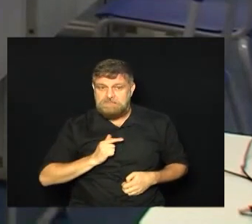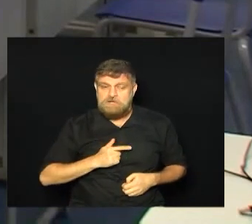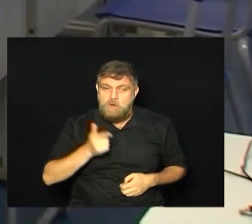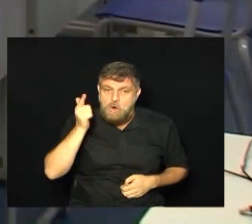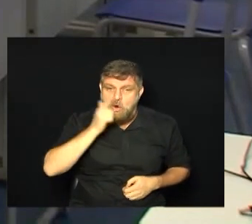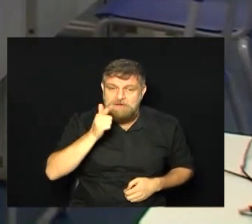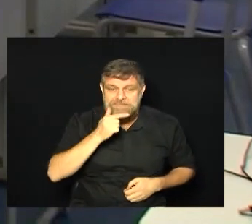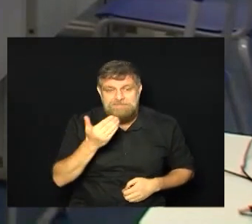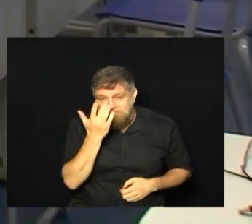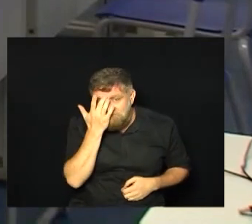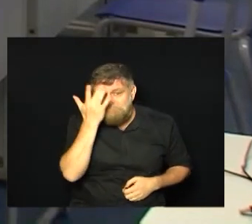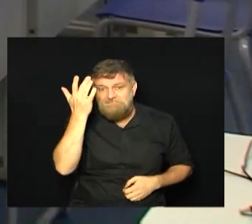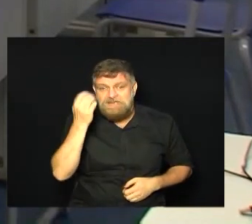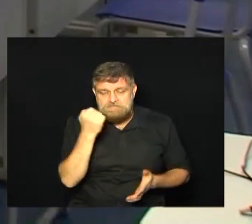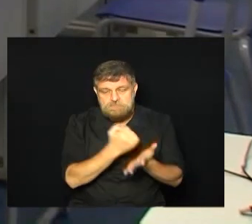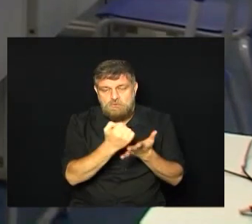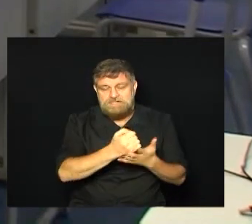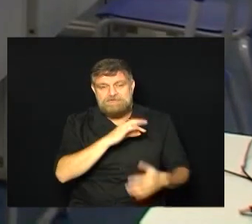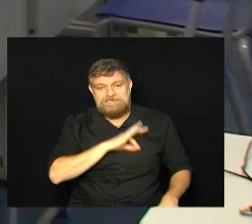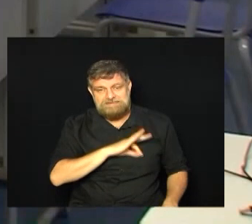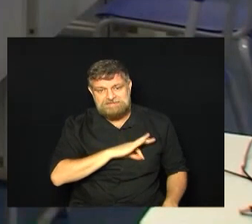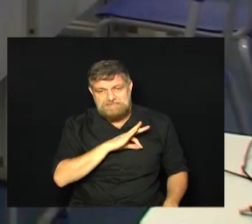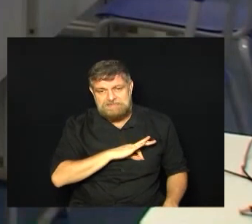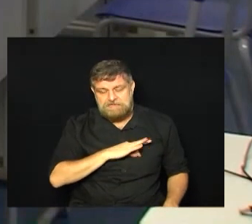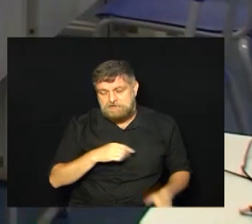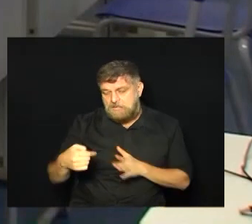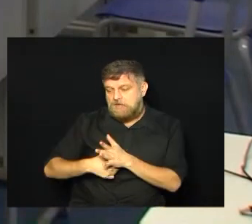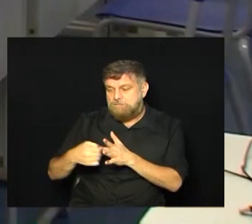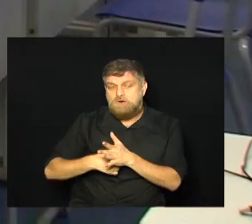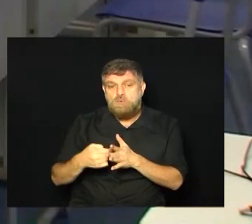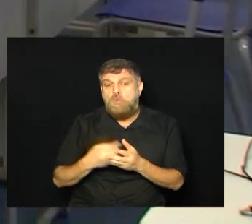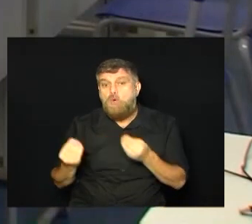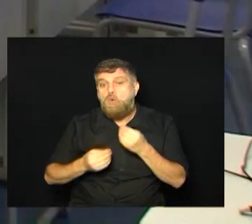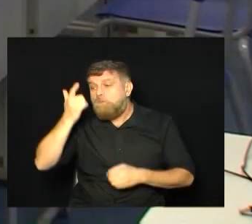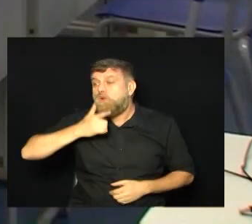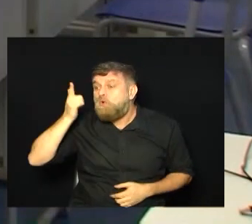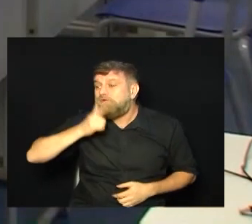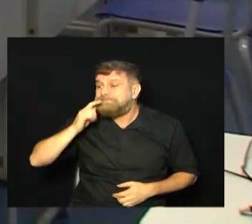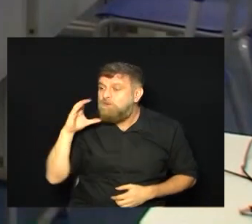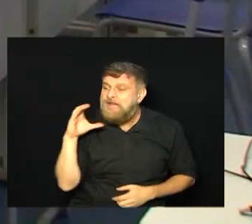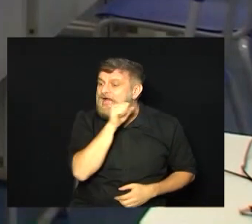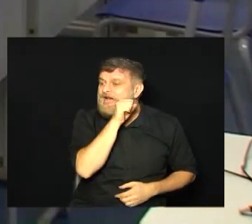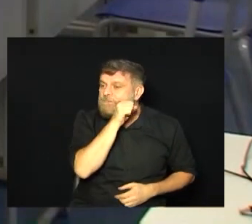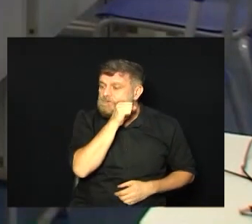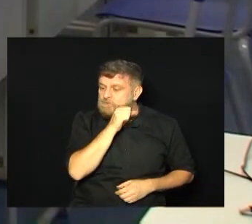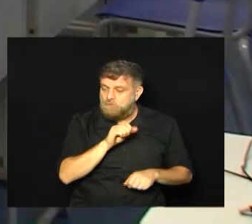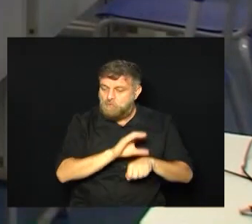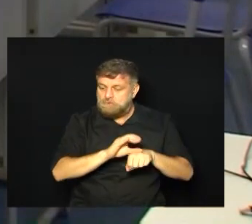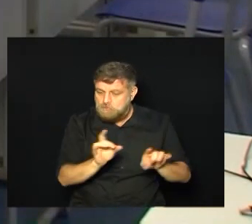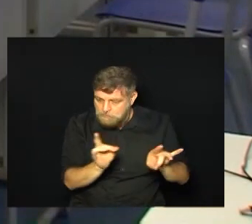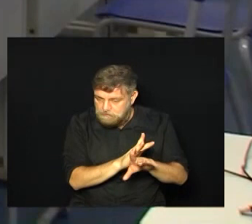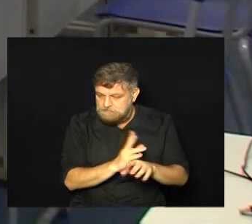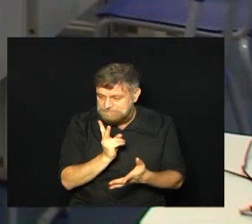emprego mais fácil, né? Para conseguir, eles sempre perguntam: qual curso é mais fácil de eu conseguir emprego quando eu terminar? Aí eles sempre